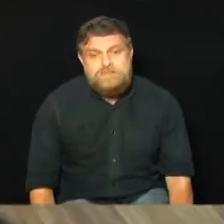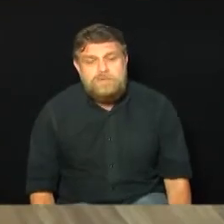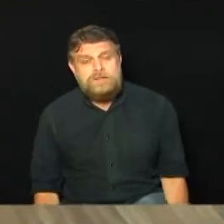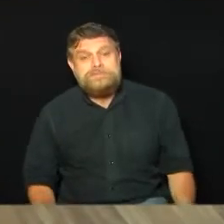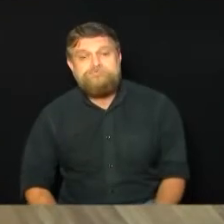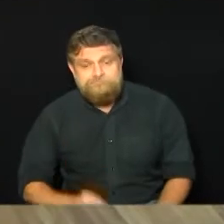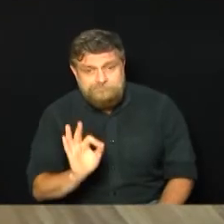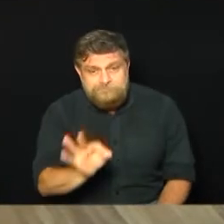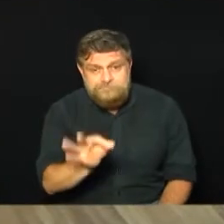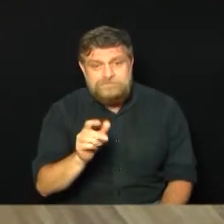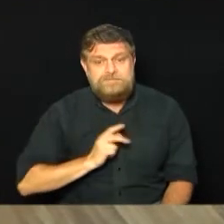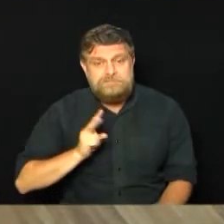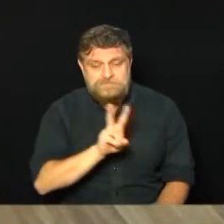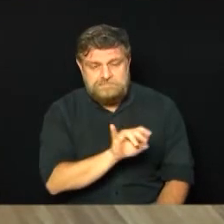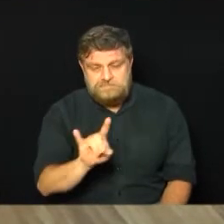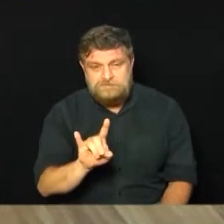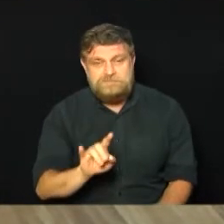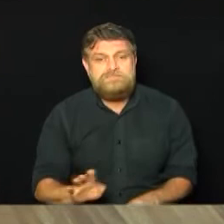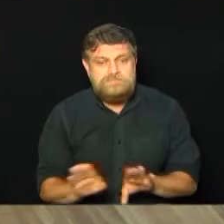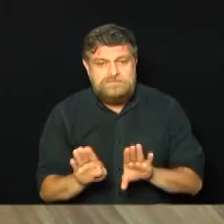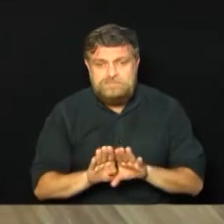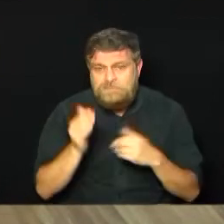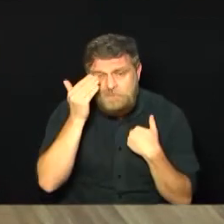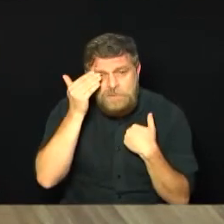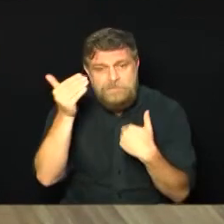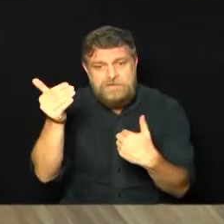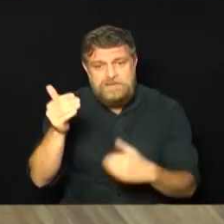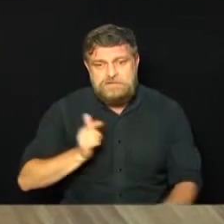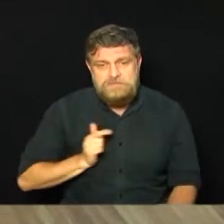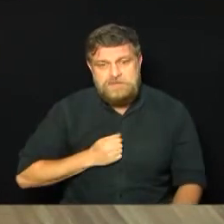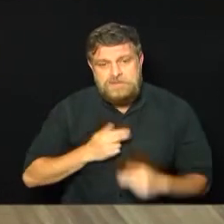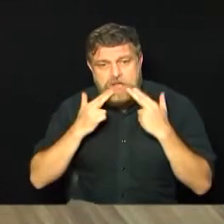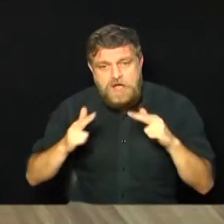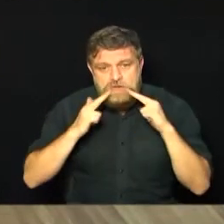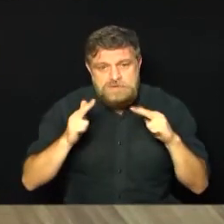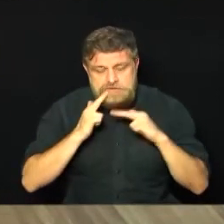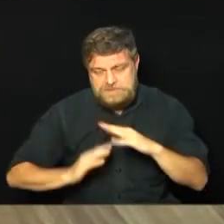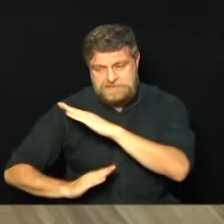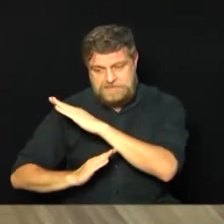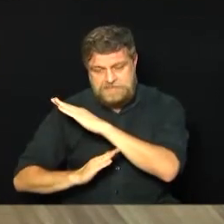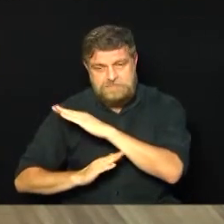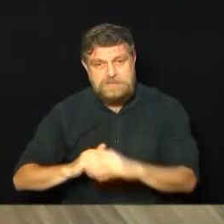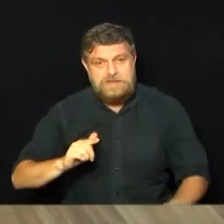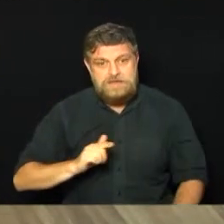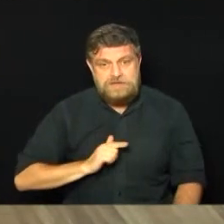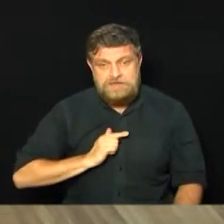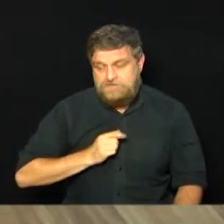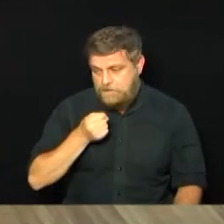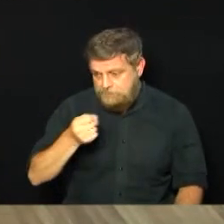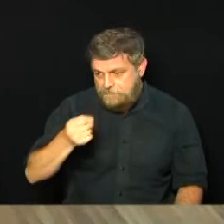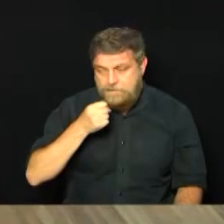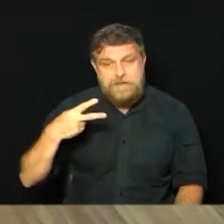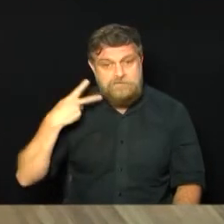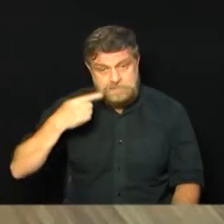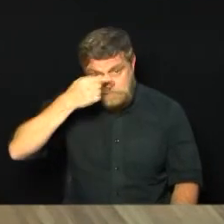Tá certo. Então, Viviane Novaes, muito obrigado pelas notícias do Legislativo. Tivemos a entrevista aí com o